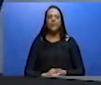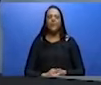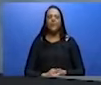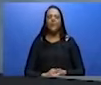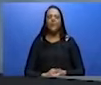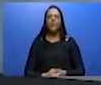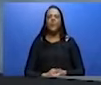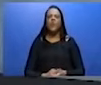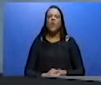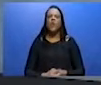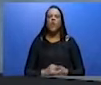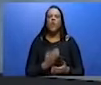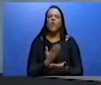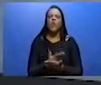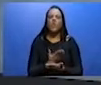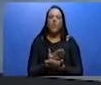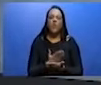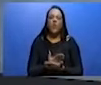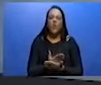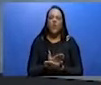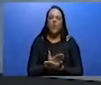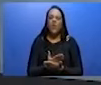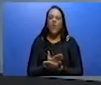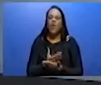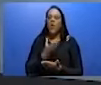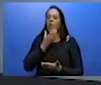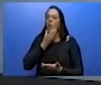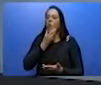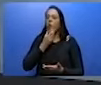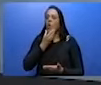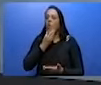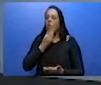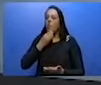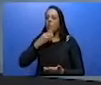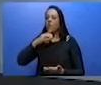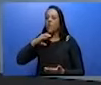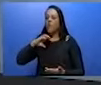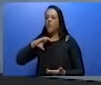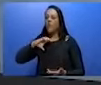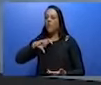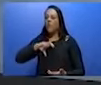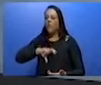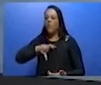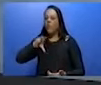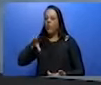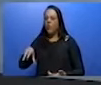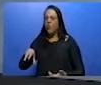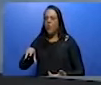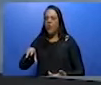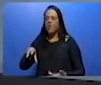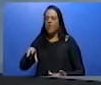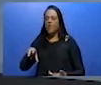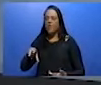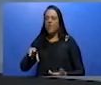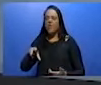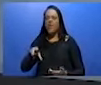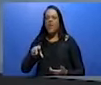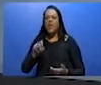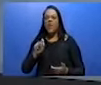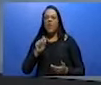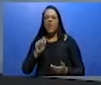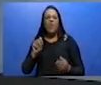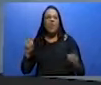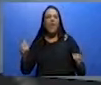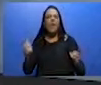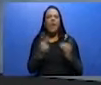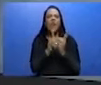seguiu a permanência dos portugueses nas terras descobertas e a escravidão dos índios. Eu não gosto nem de falar essa palavra